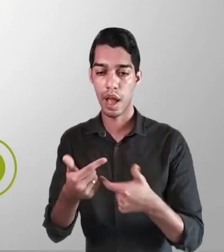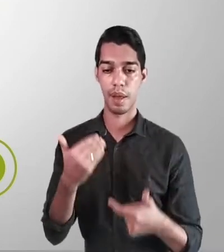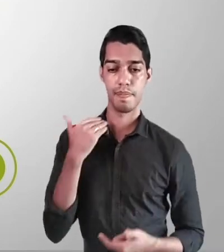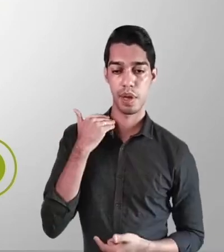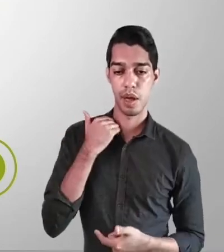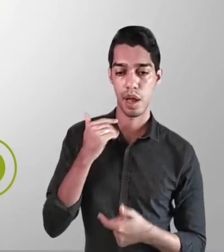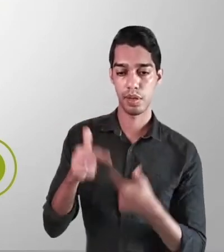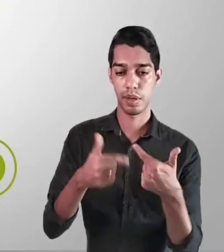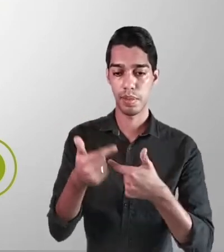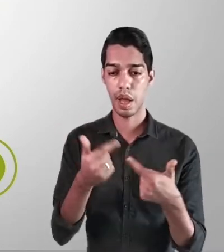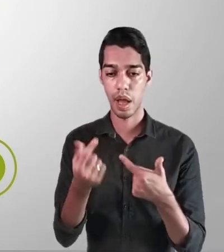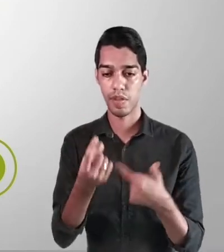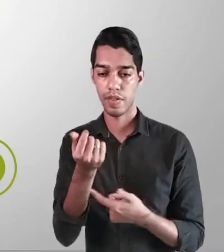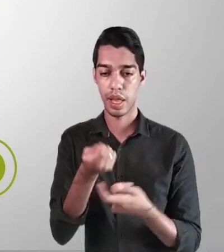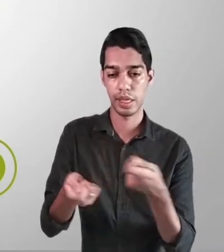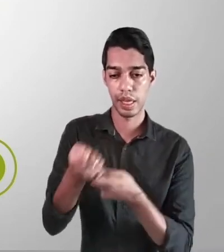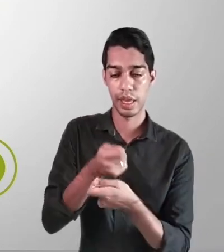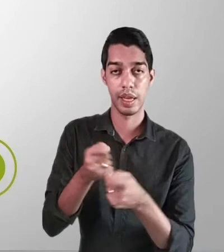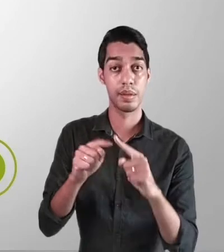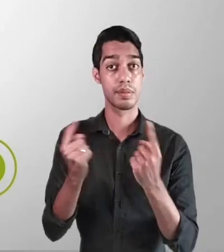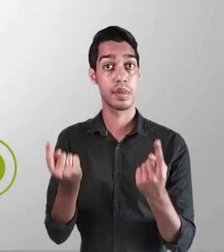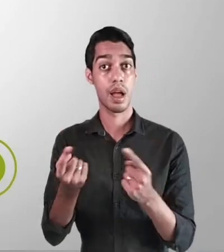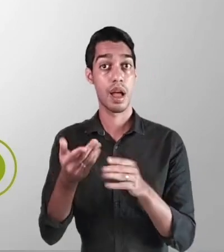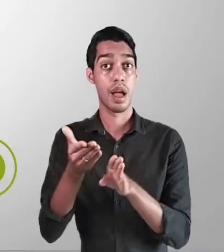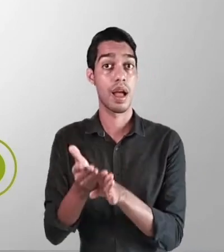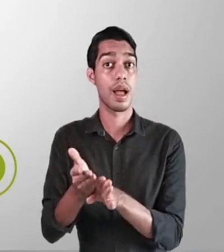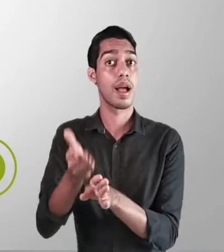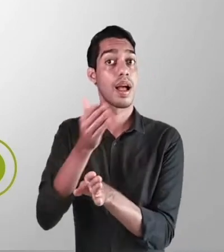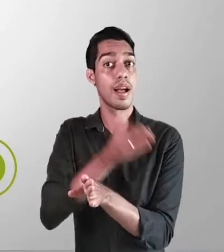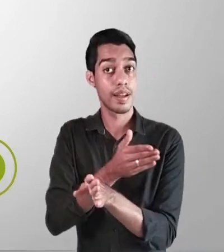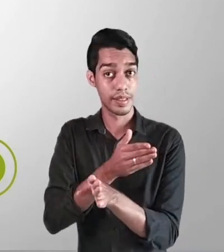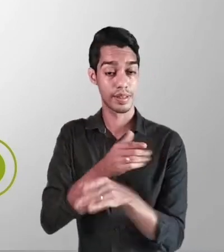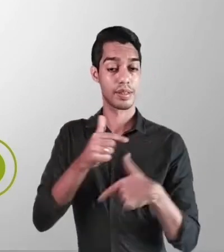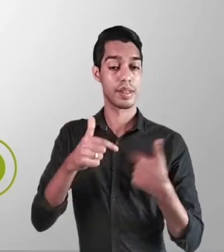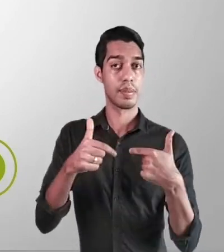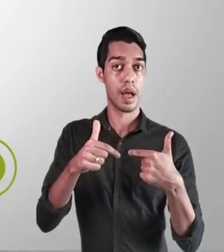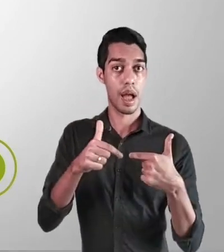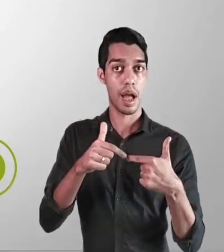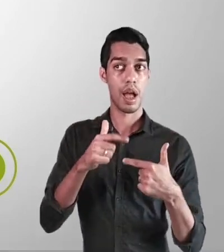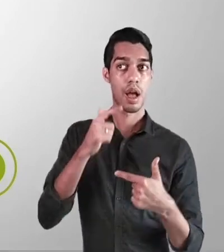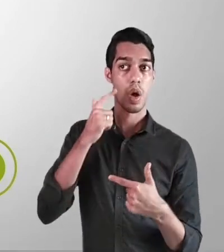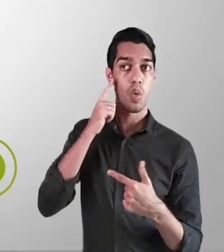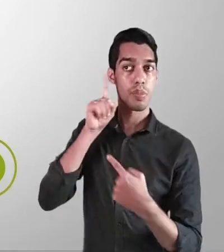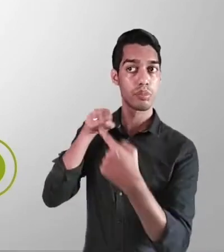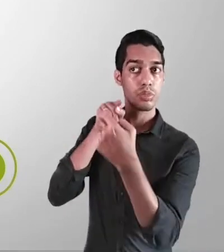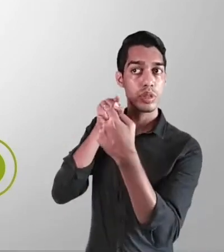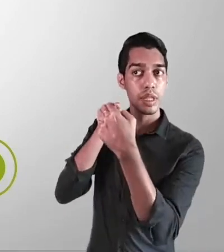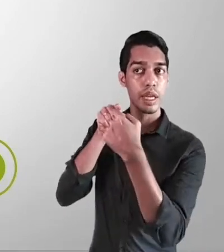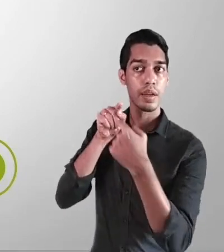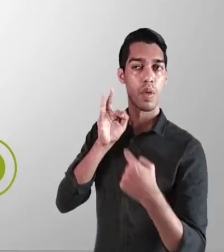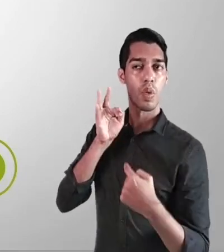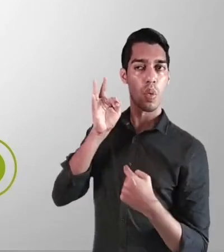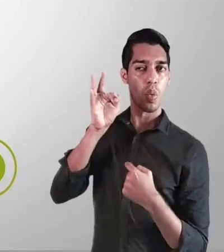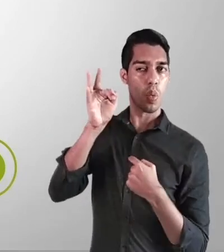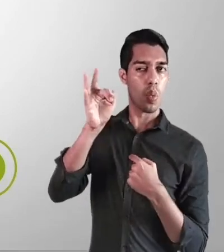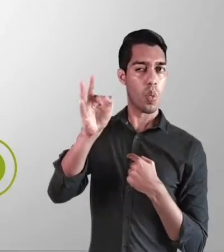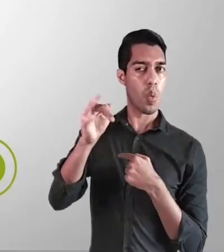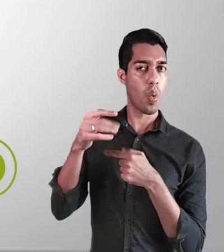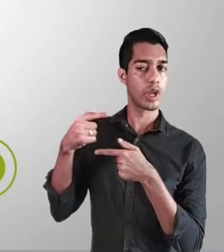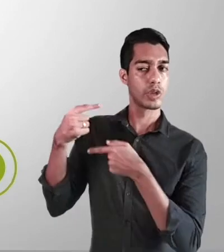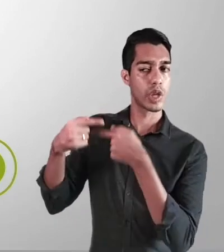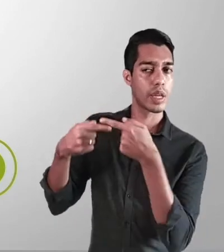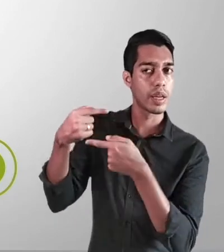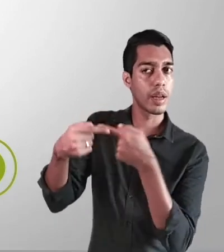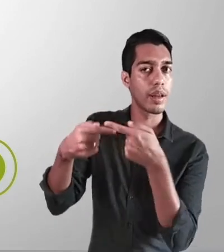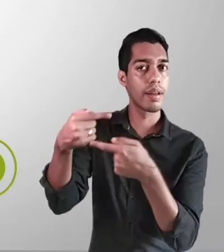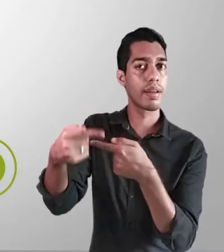sem que possa ter um trabalho de longo prazo aprofundado que possa